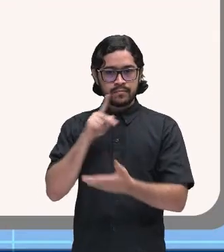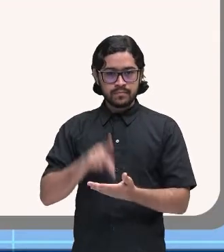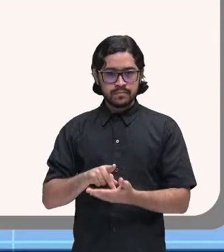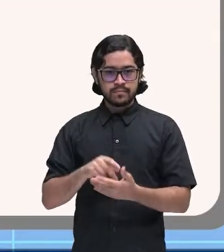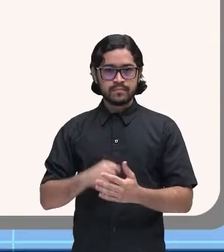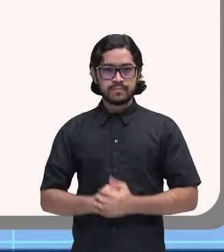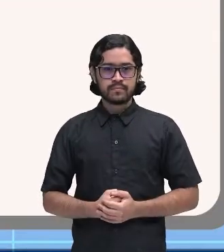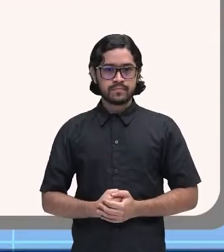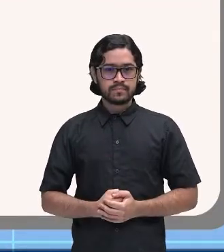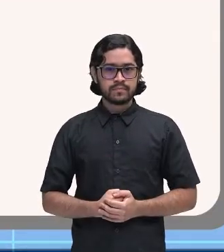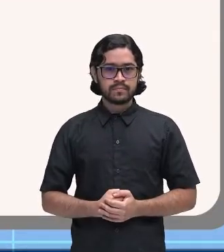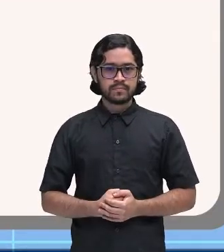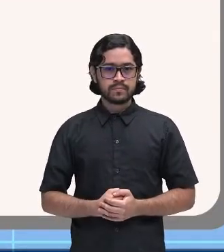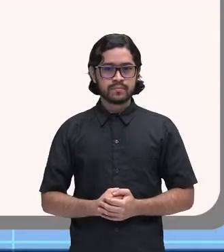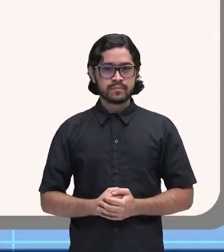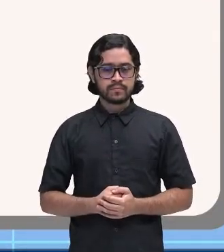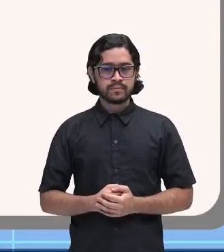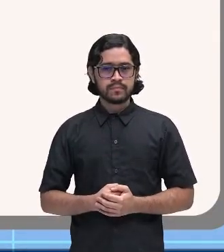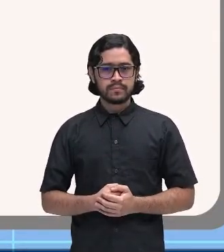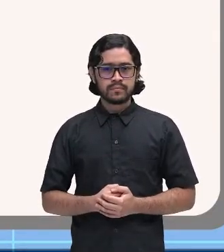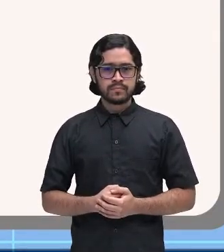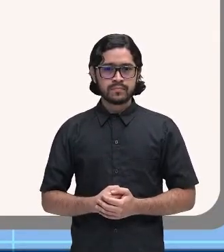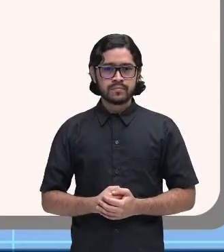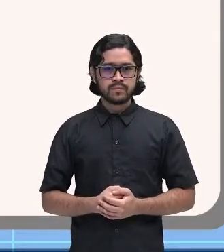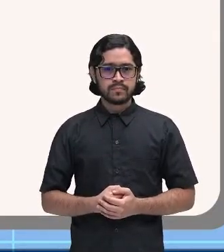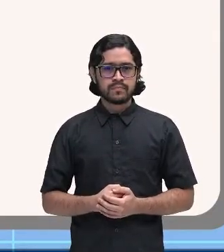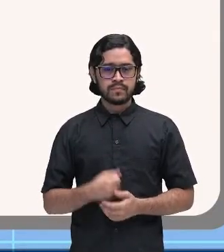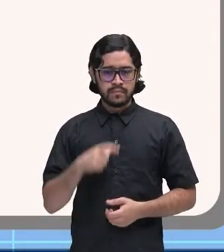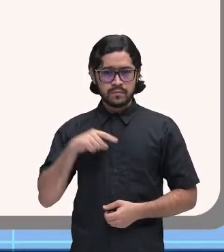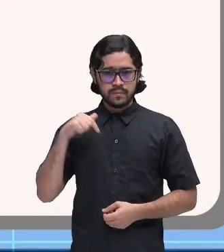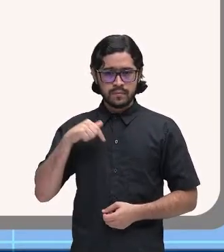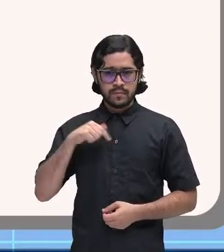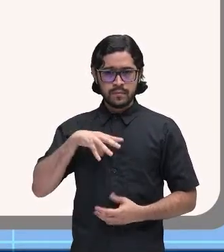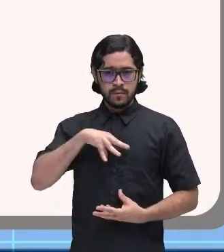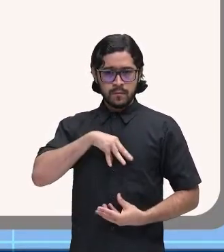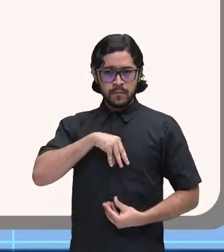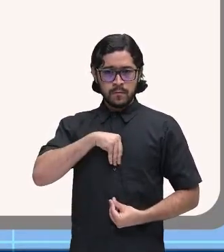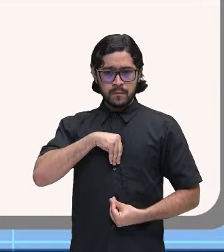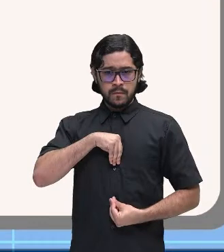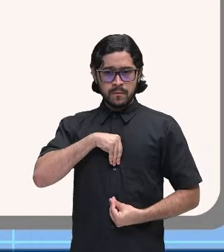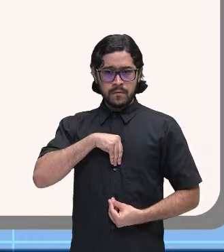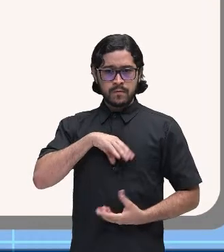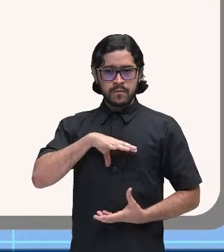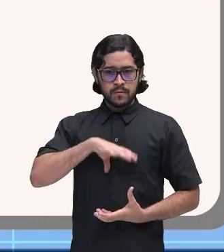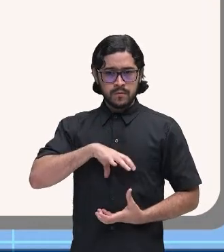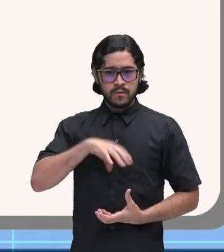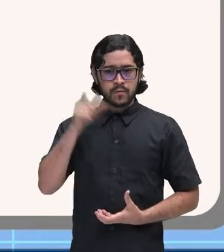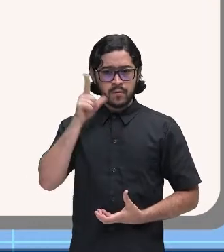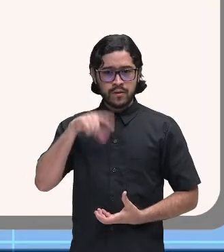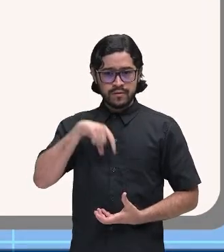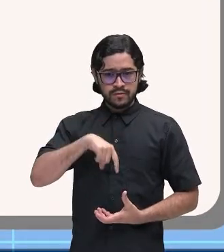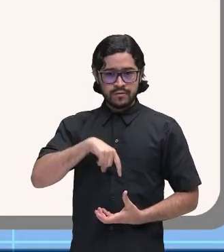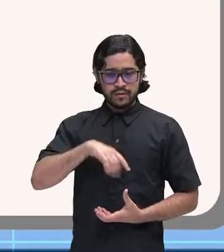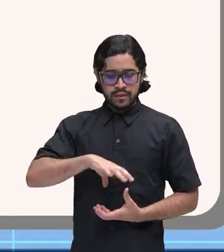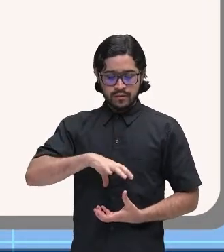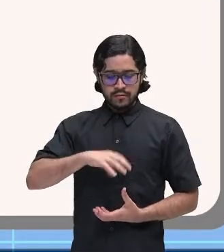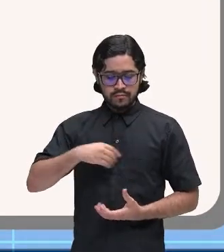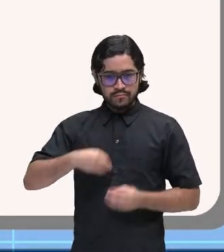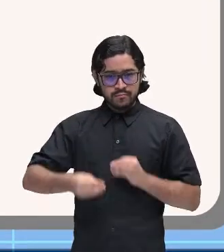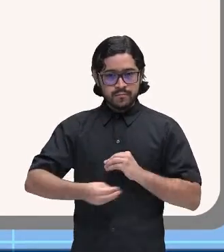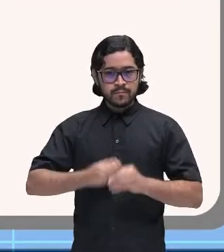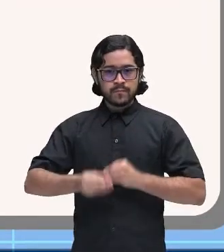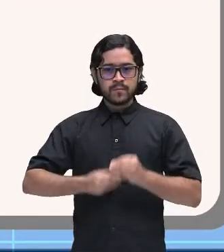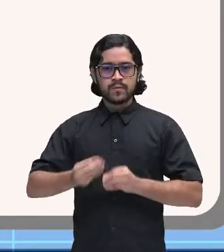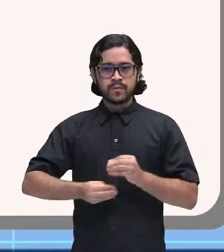Os movimentos peristálticos sentidos no estômago são responsáveis pela mistura dos alimentos com o suco gástrico